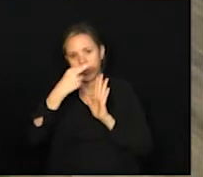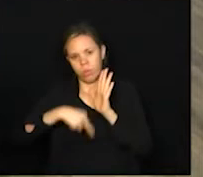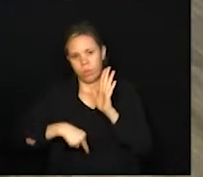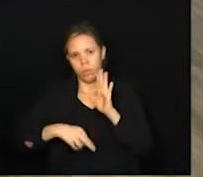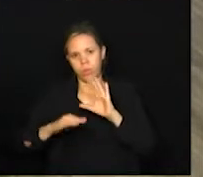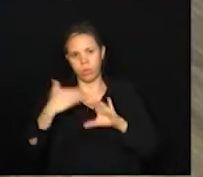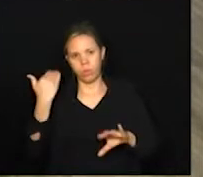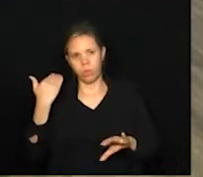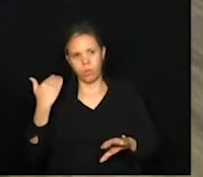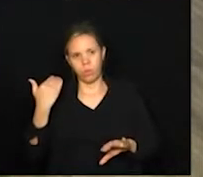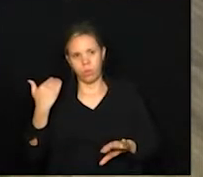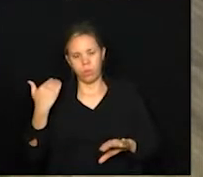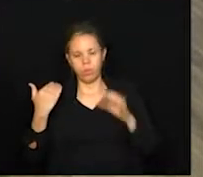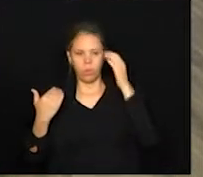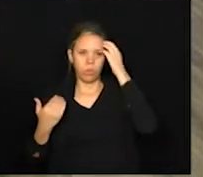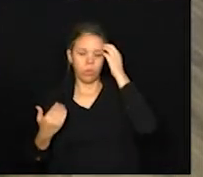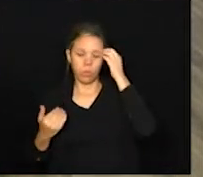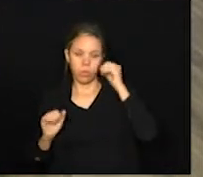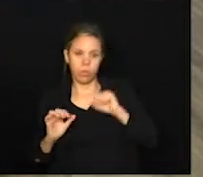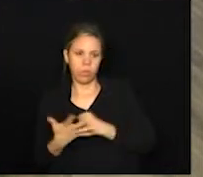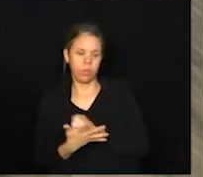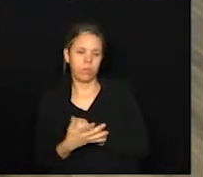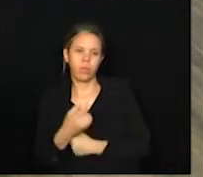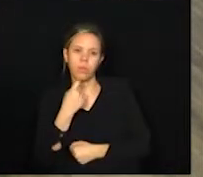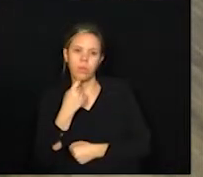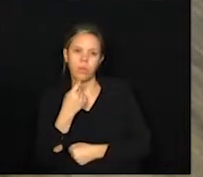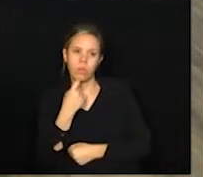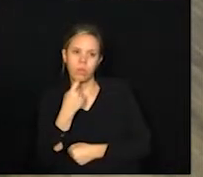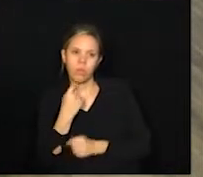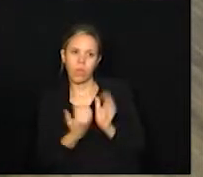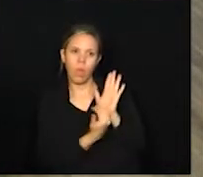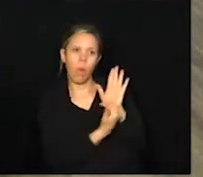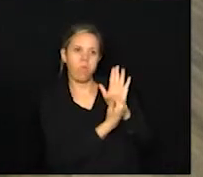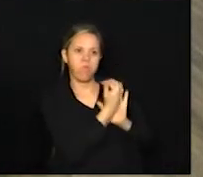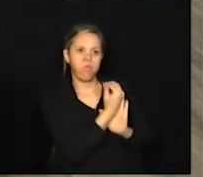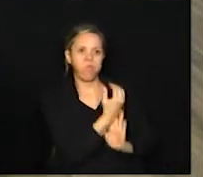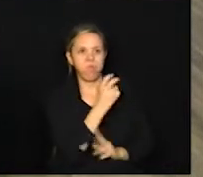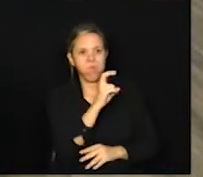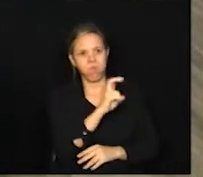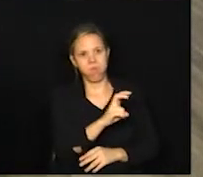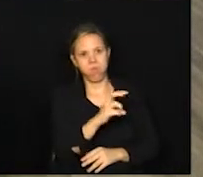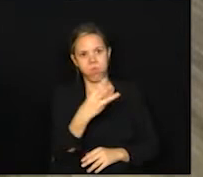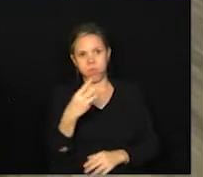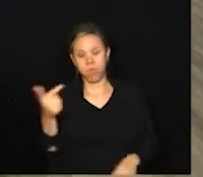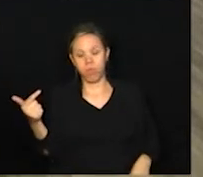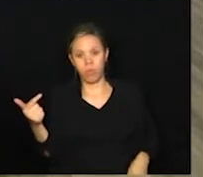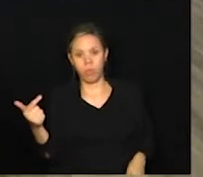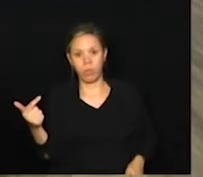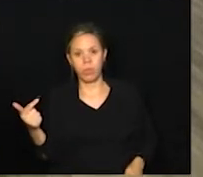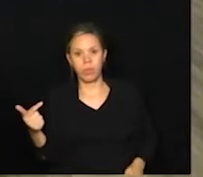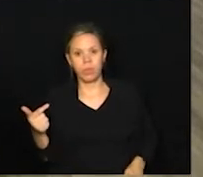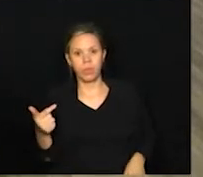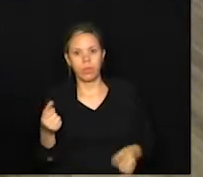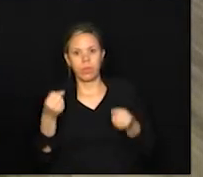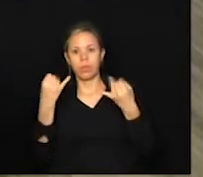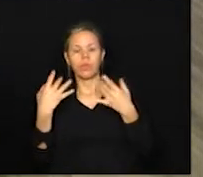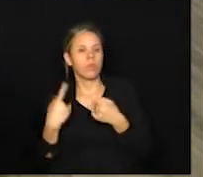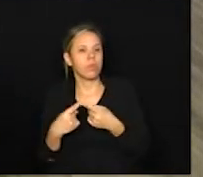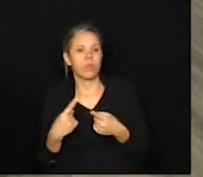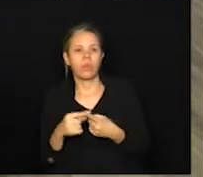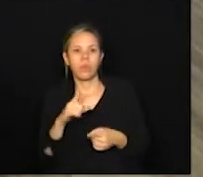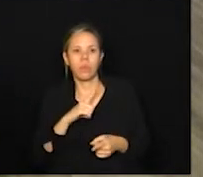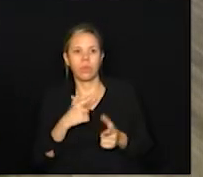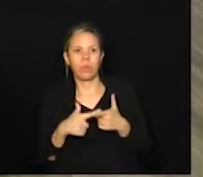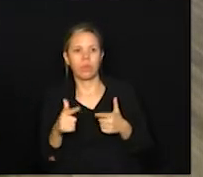nós recebemos, os casos em Campinas aumentaram 532. E a justificativa teve